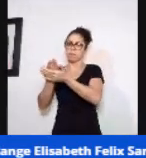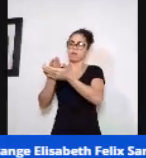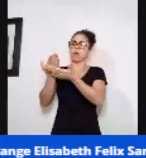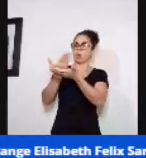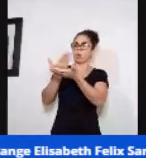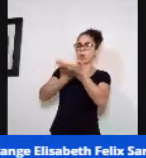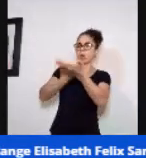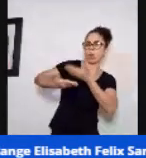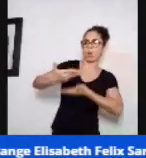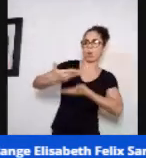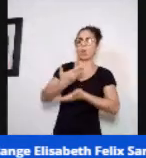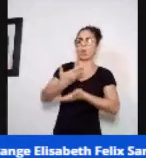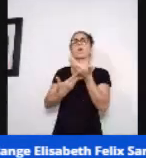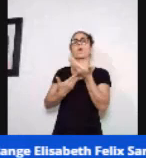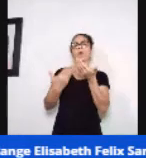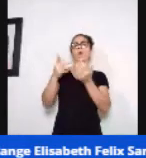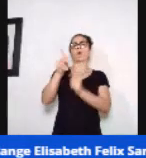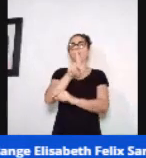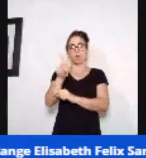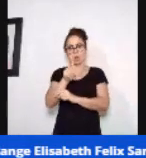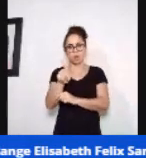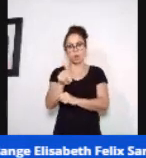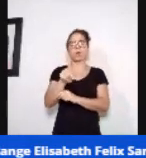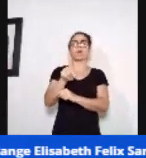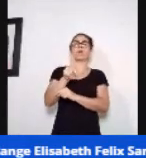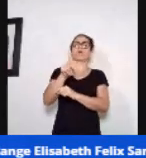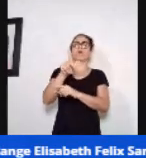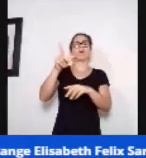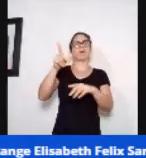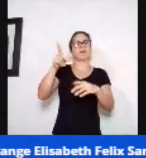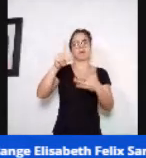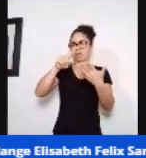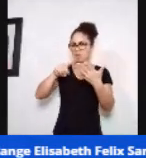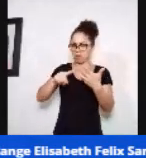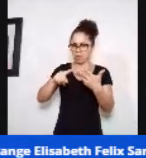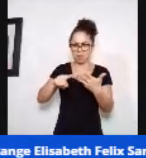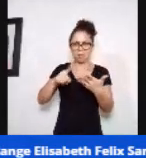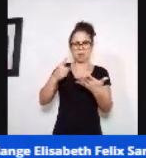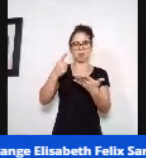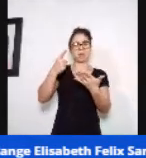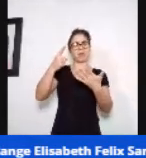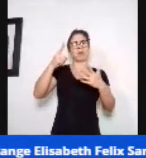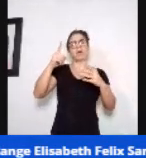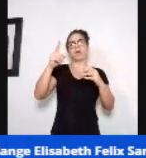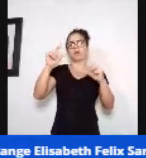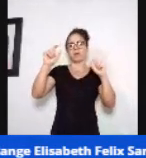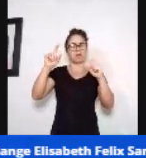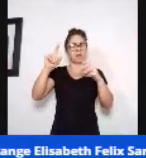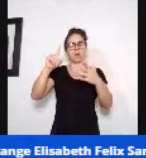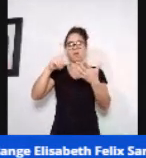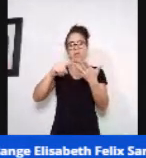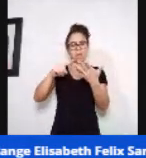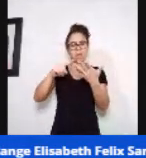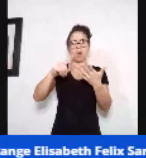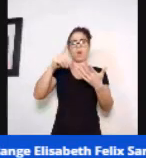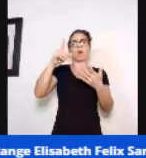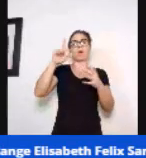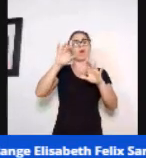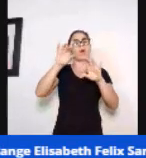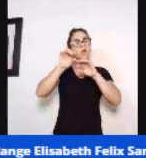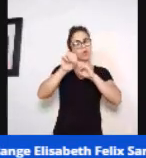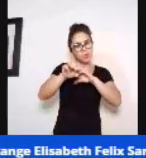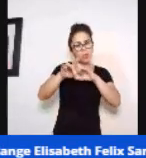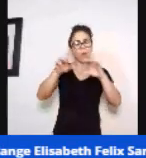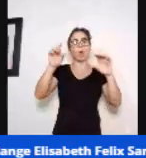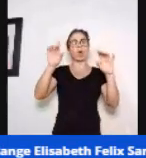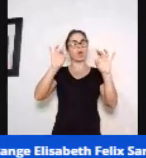o ASD, o monitor, o auxiliar de educação inclusiva se sentisse inserido naquele